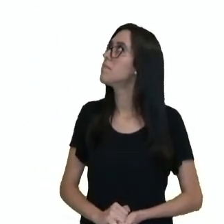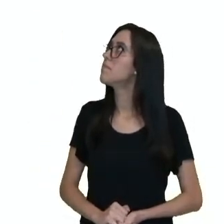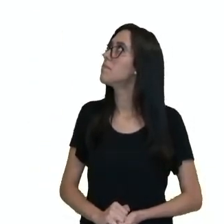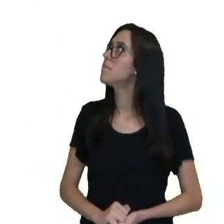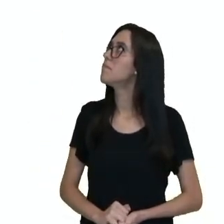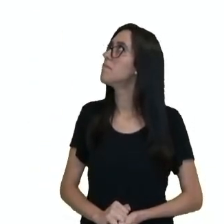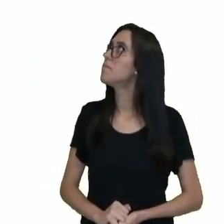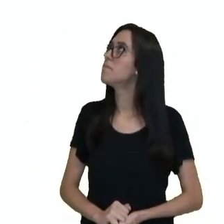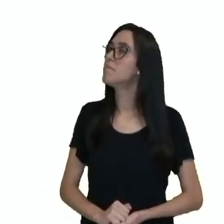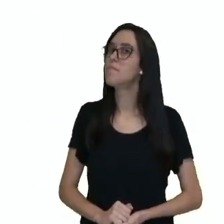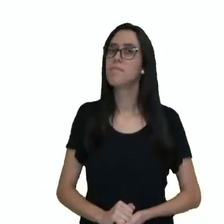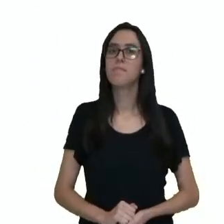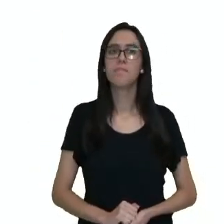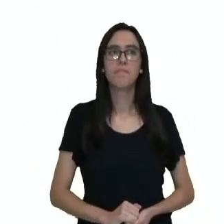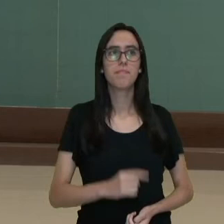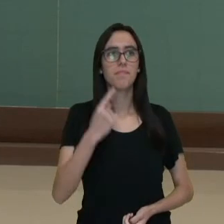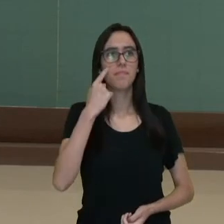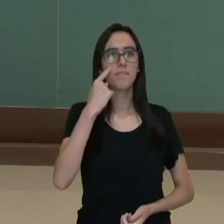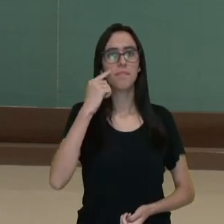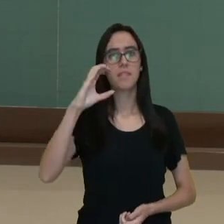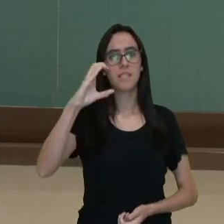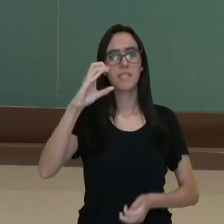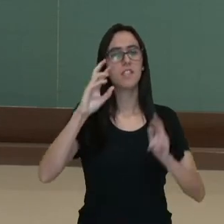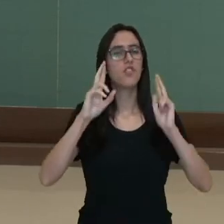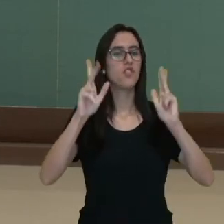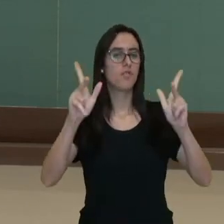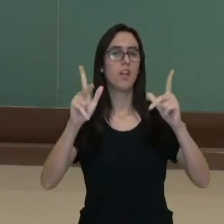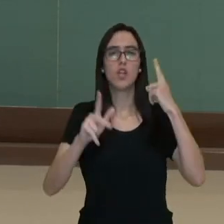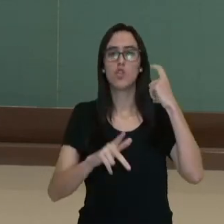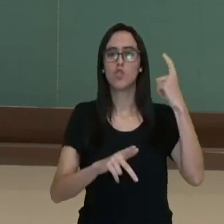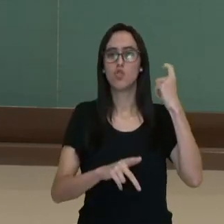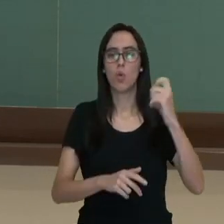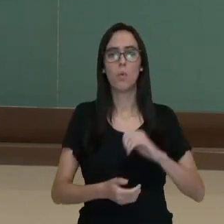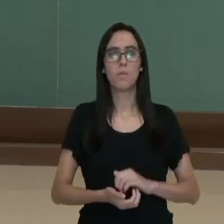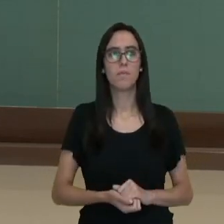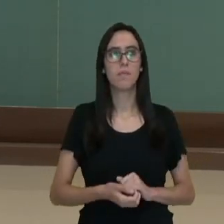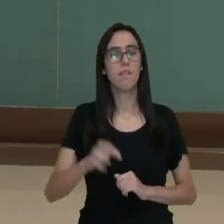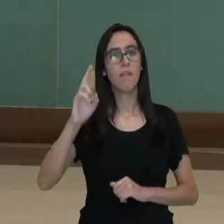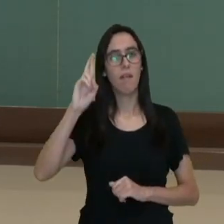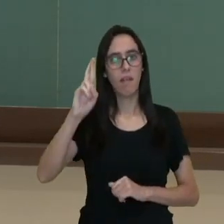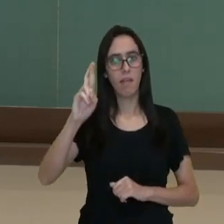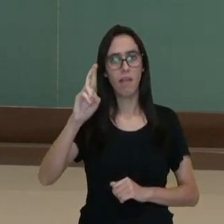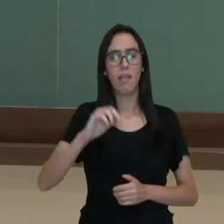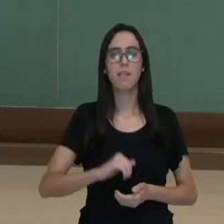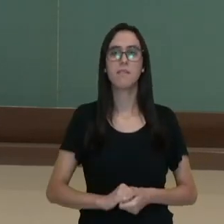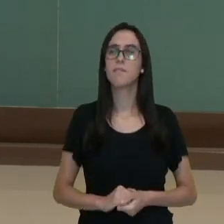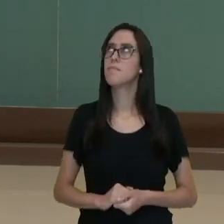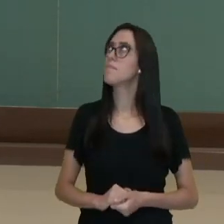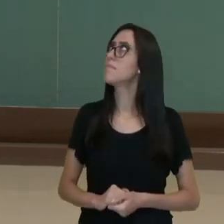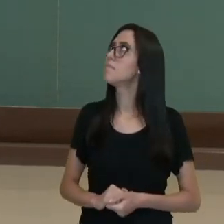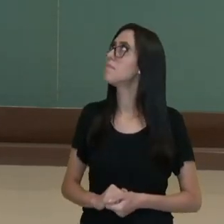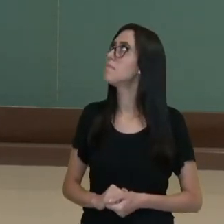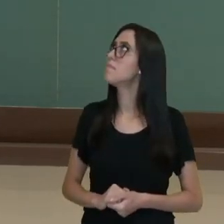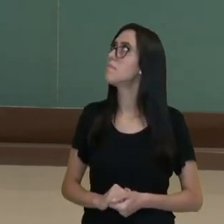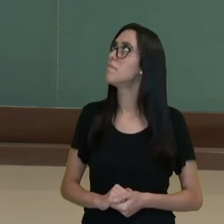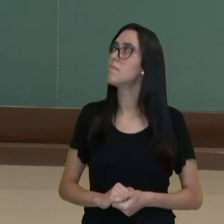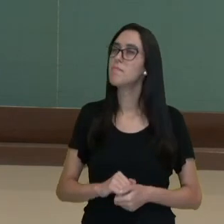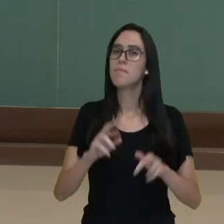culebra, então o som de C, se dá diferente ali. O R, burro,